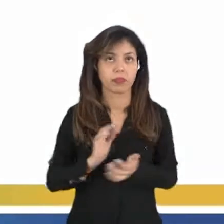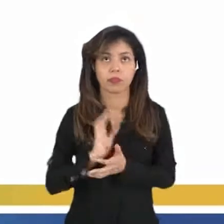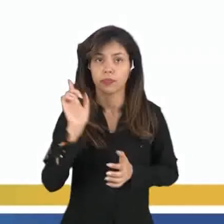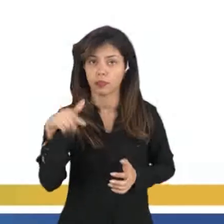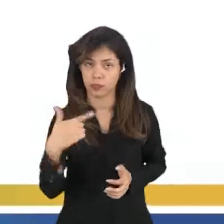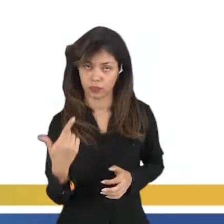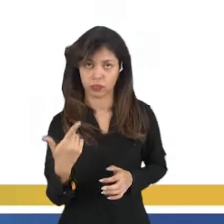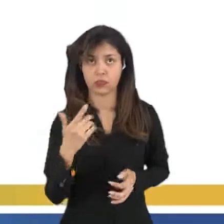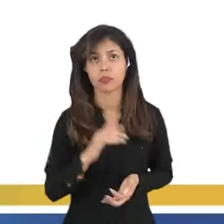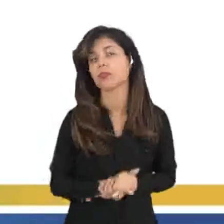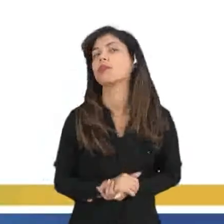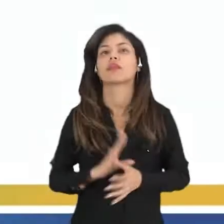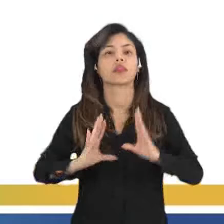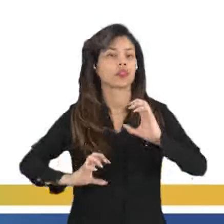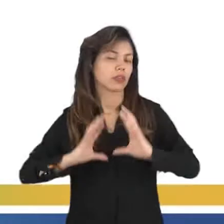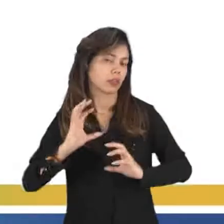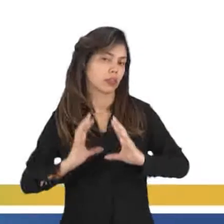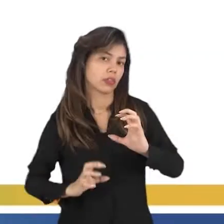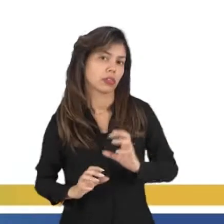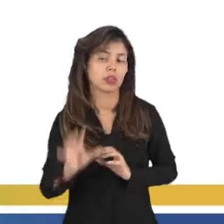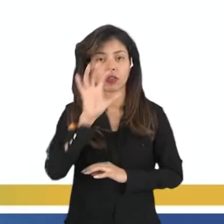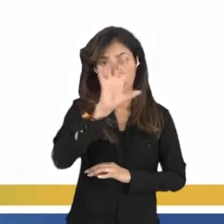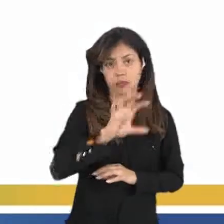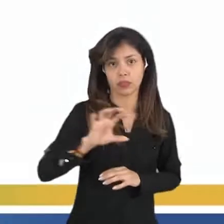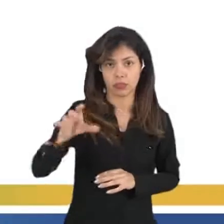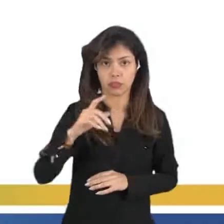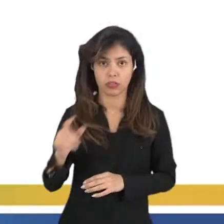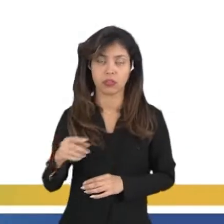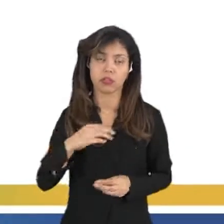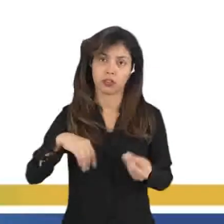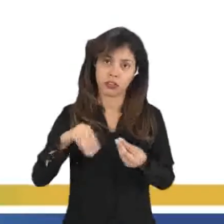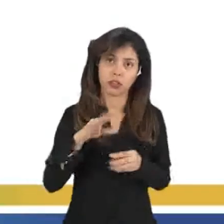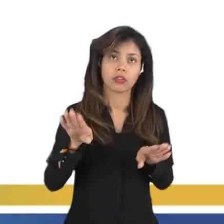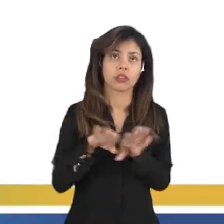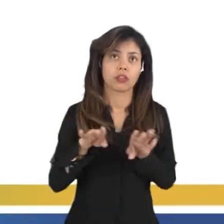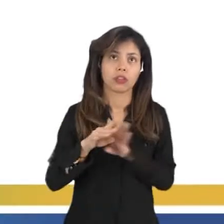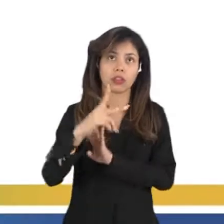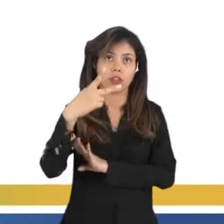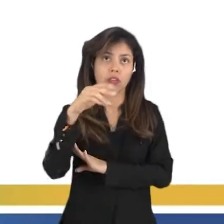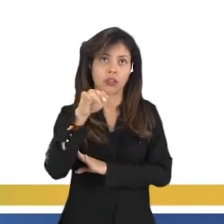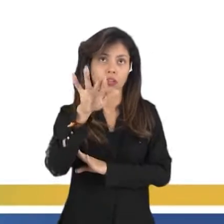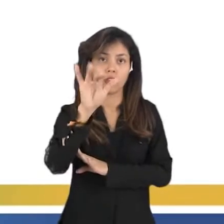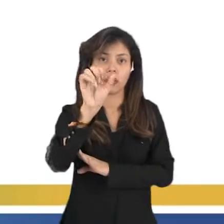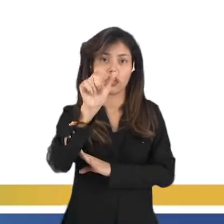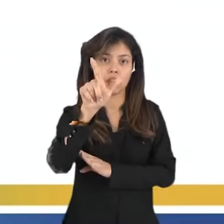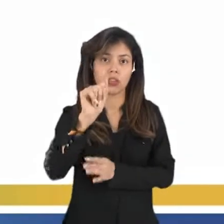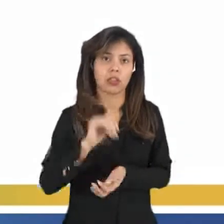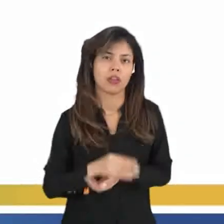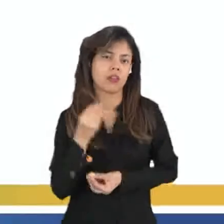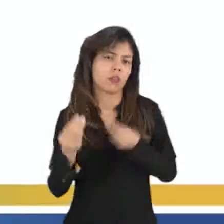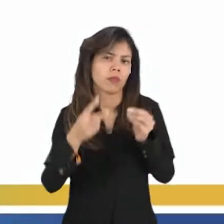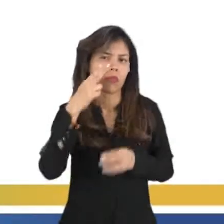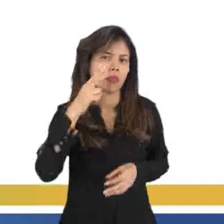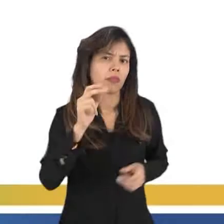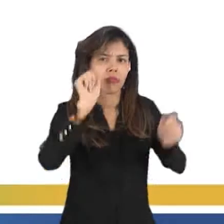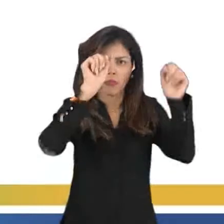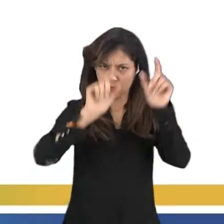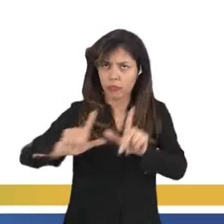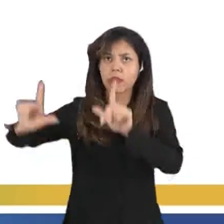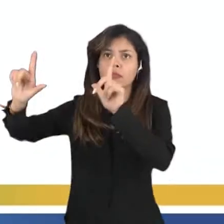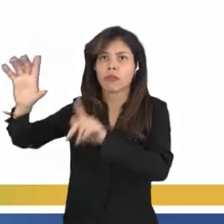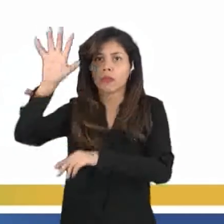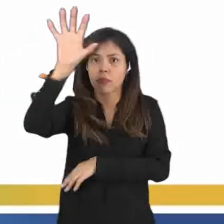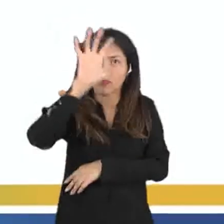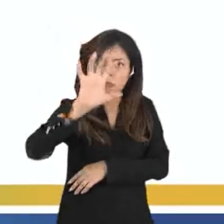de conflitos no continente europeu tem relação com a Península Balcânica. Conforme você vê nesse mapa que está